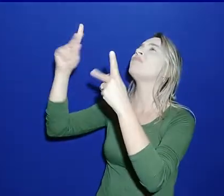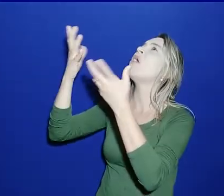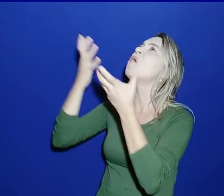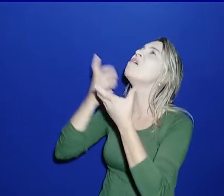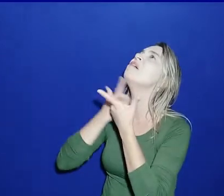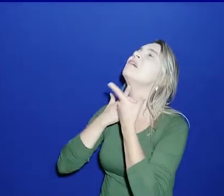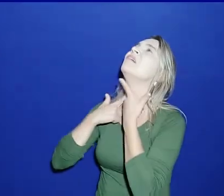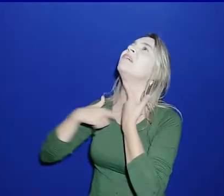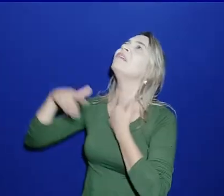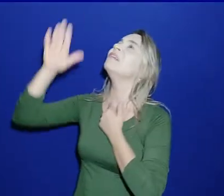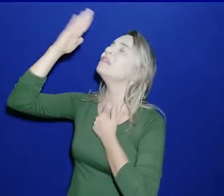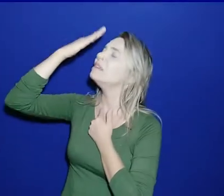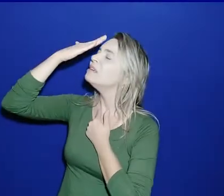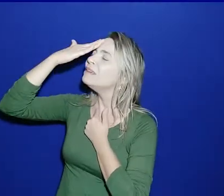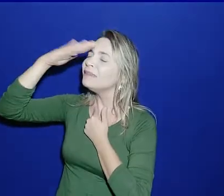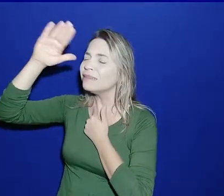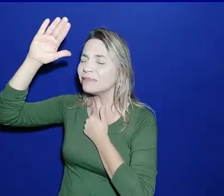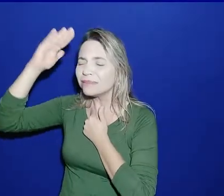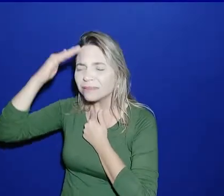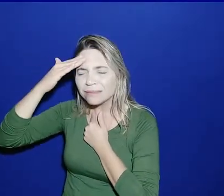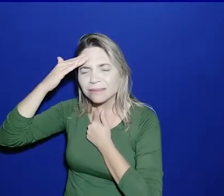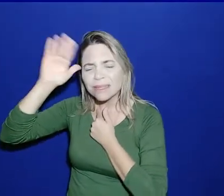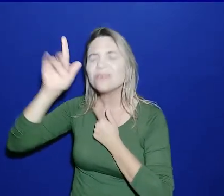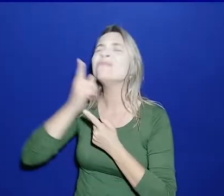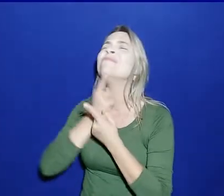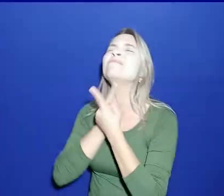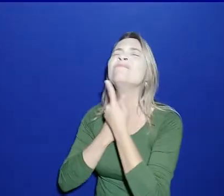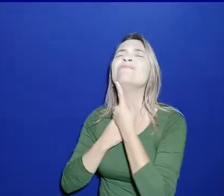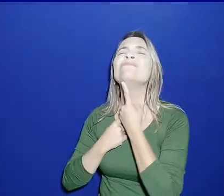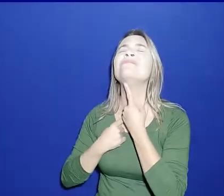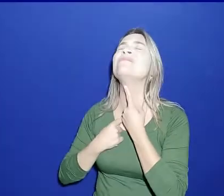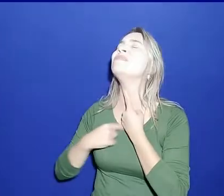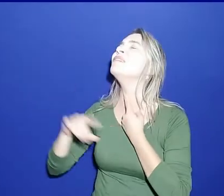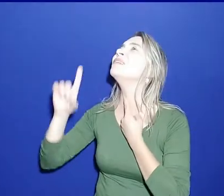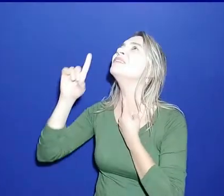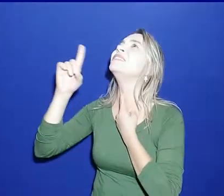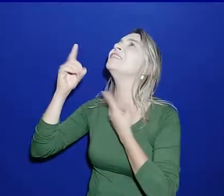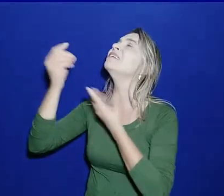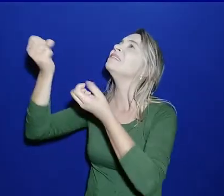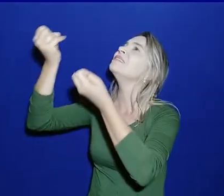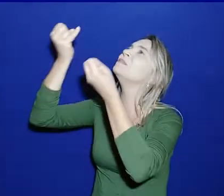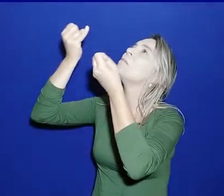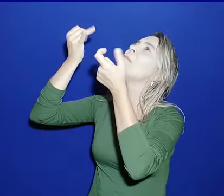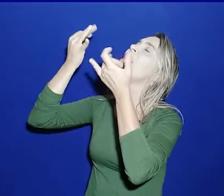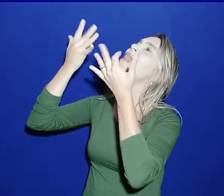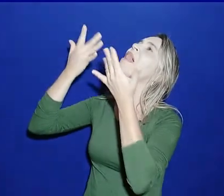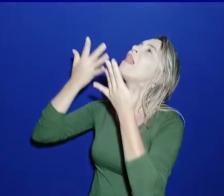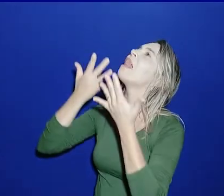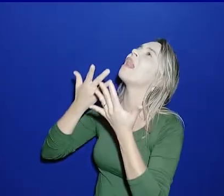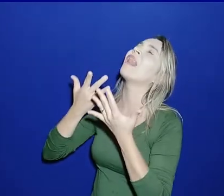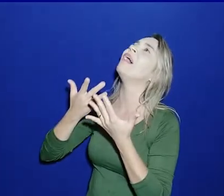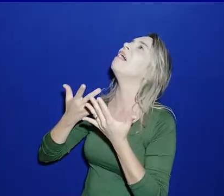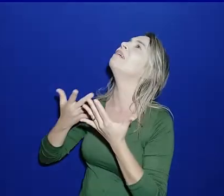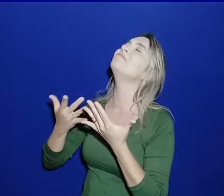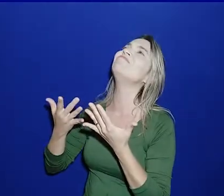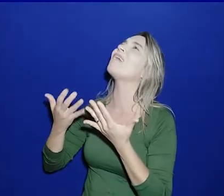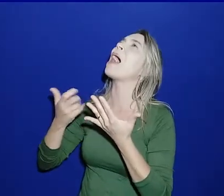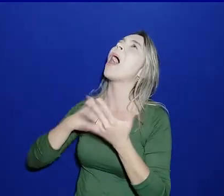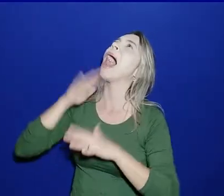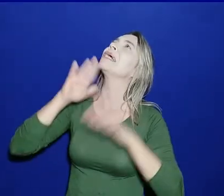teu, tudo aquilo que reservas, muito além dos